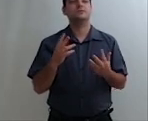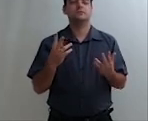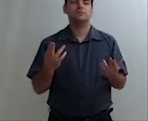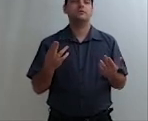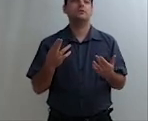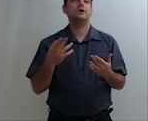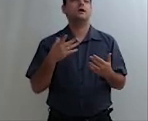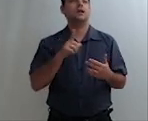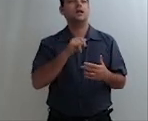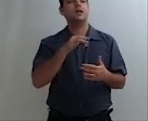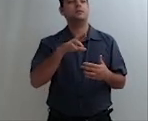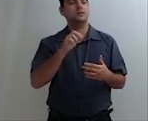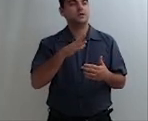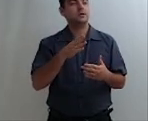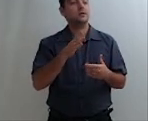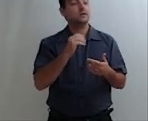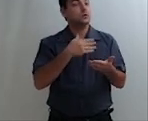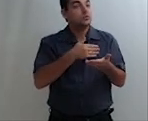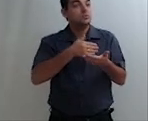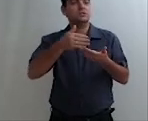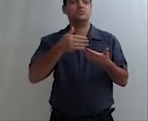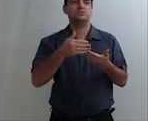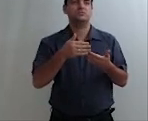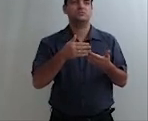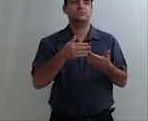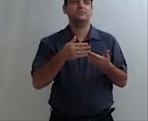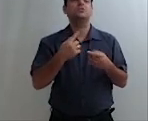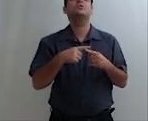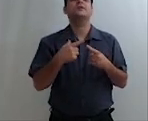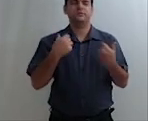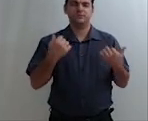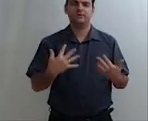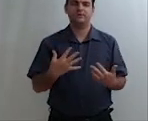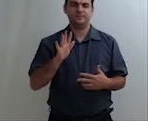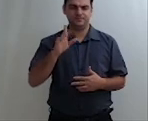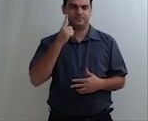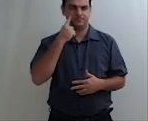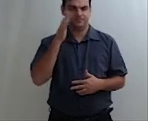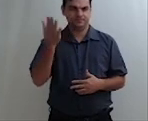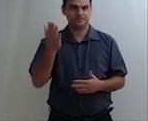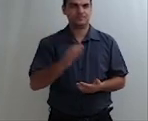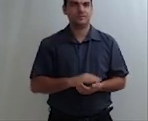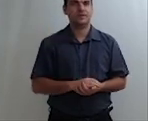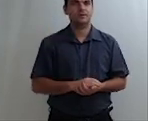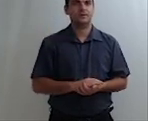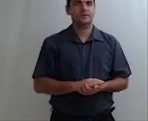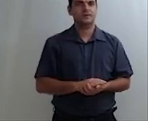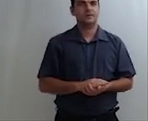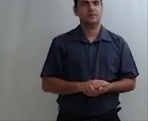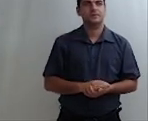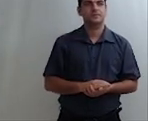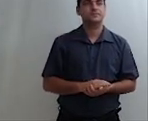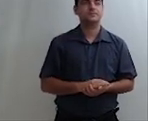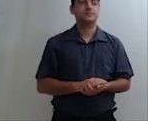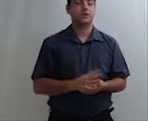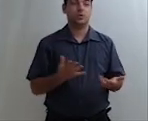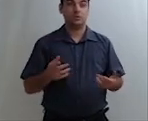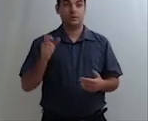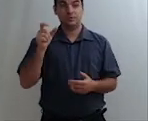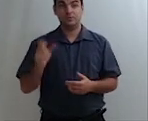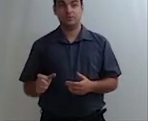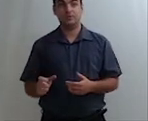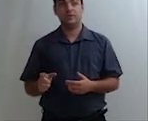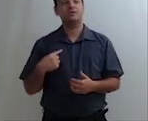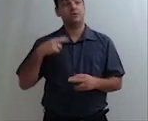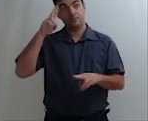liminar anteriormente pois bem eh conforme consta o o recorrente fora preso no